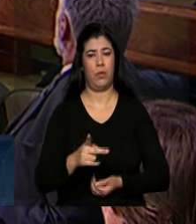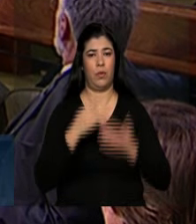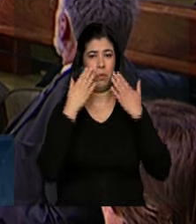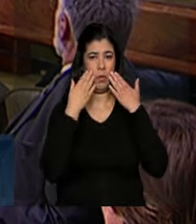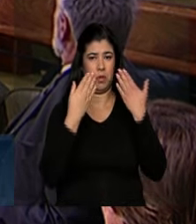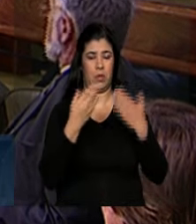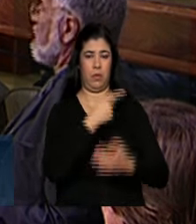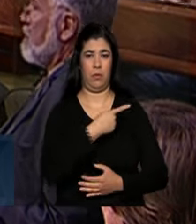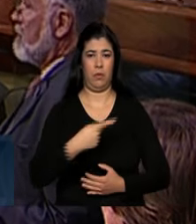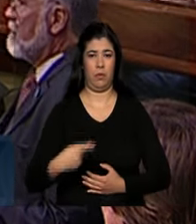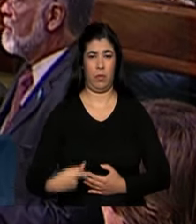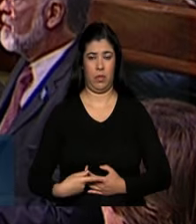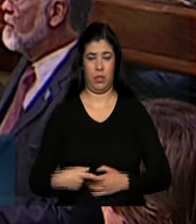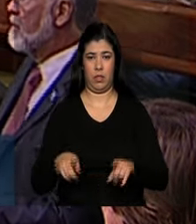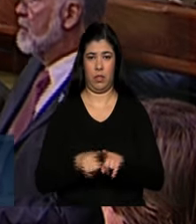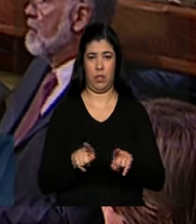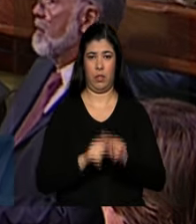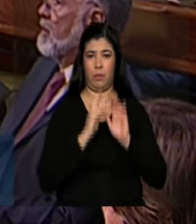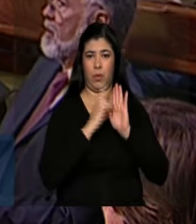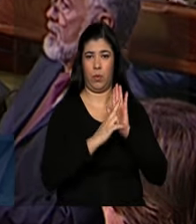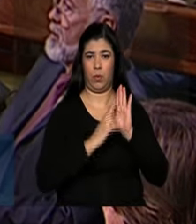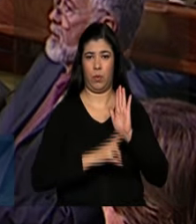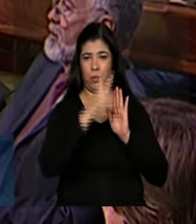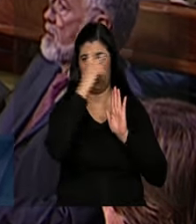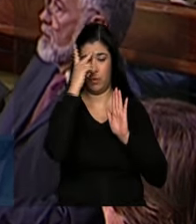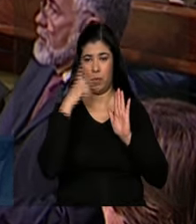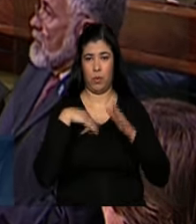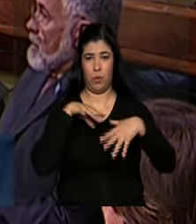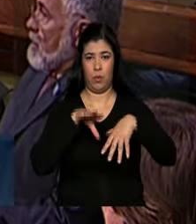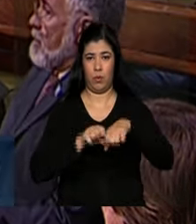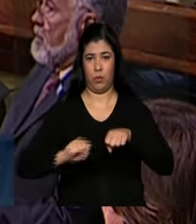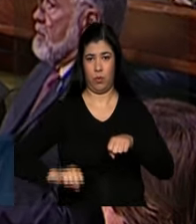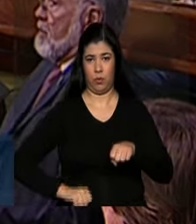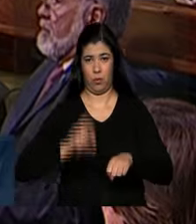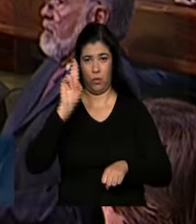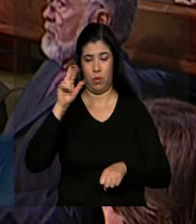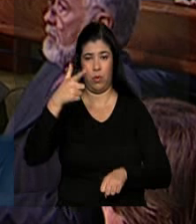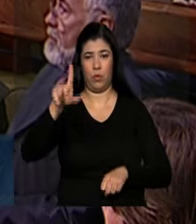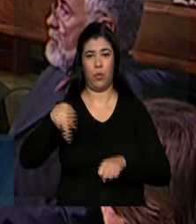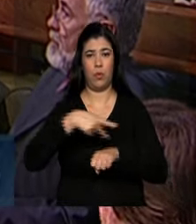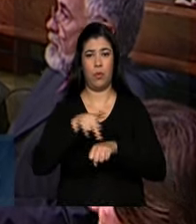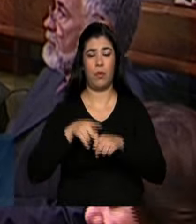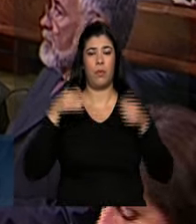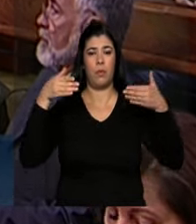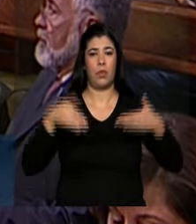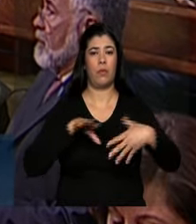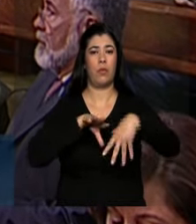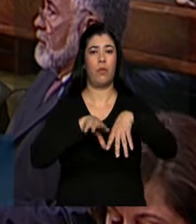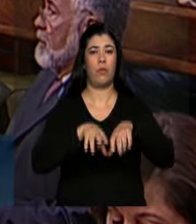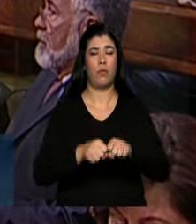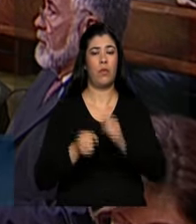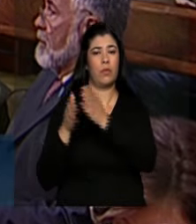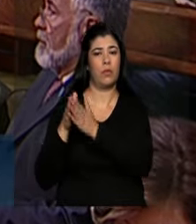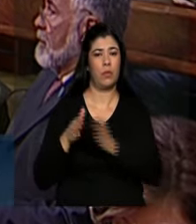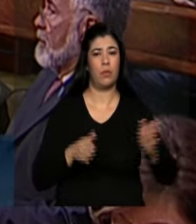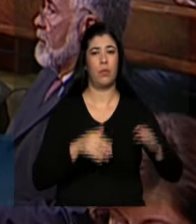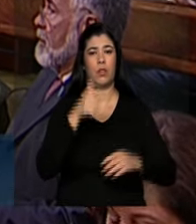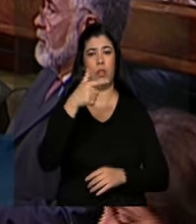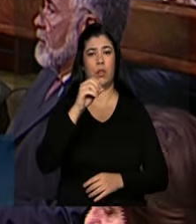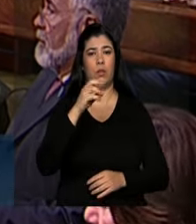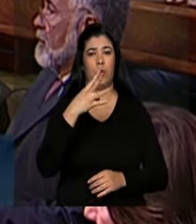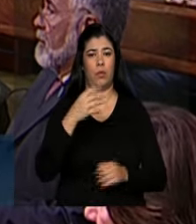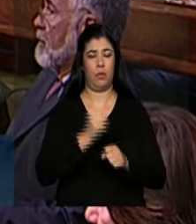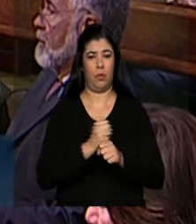presidenta, apresento o nome dos diplomatas estrangeiros que participaram das atividades acadêmicas do ano letivo de